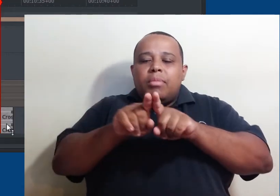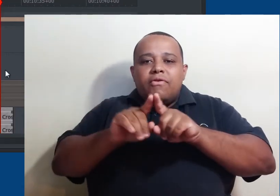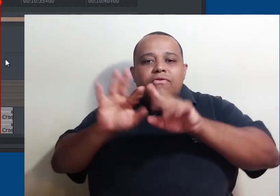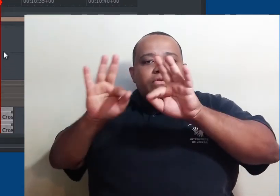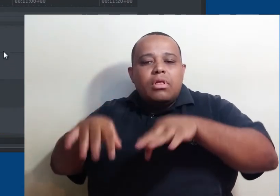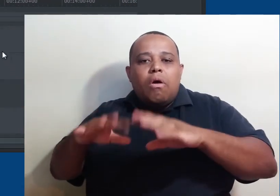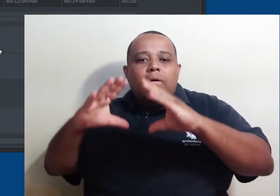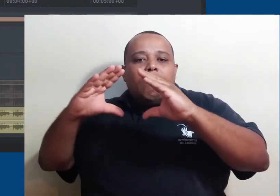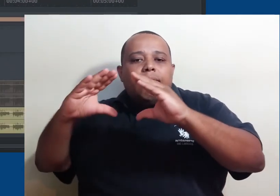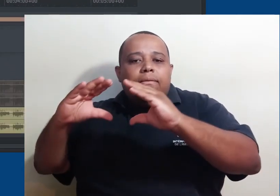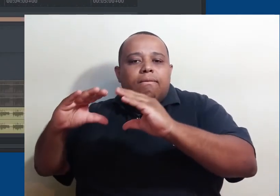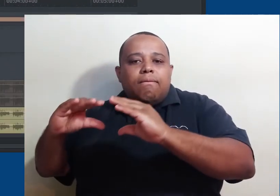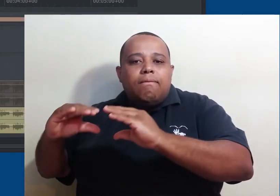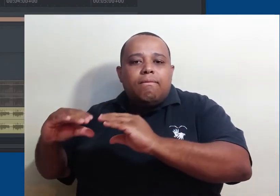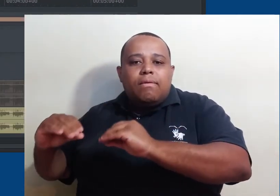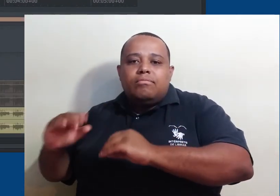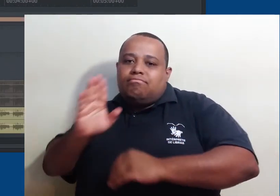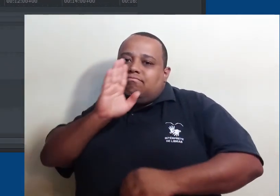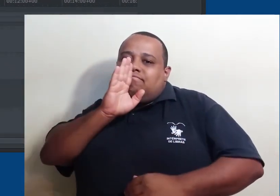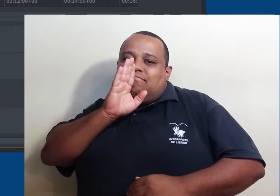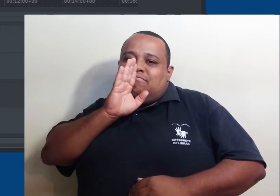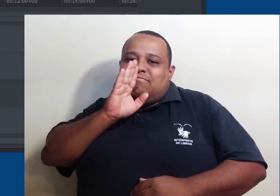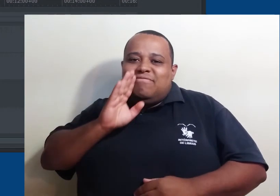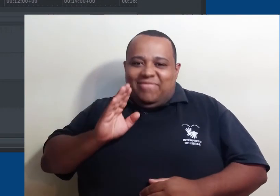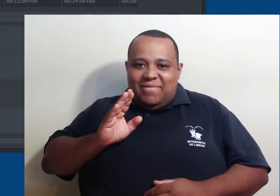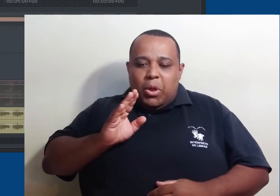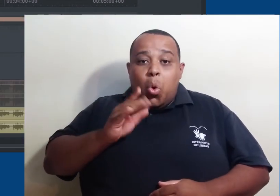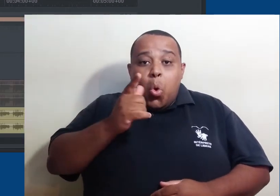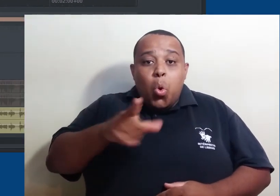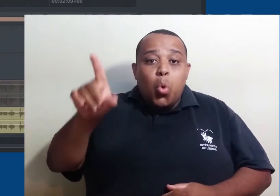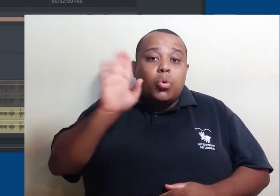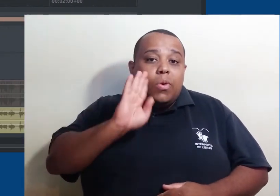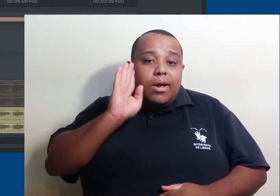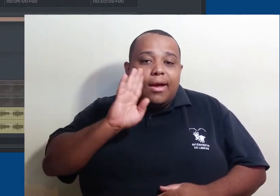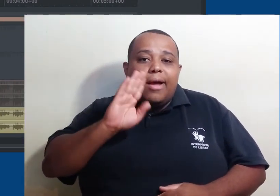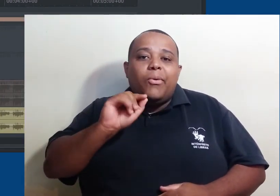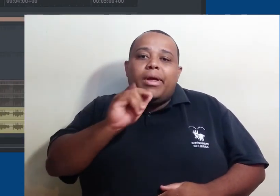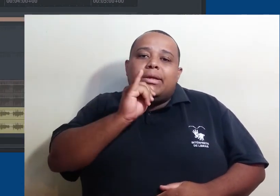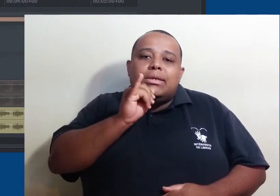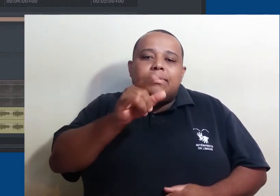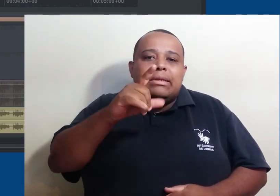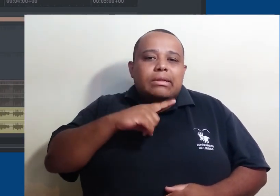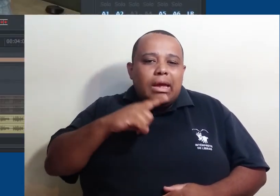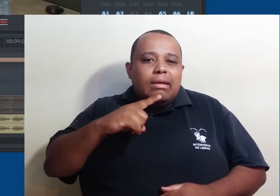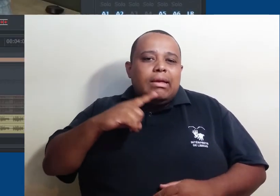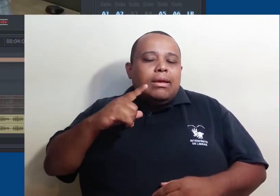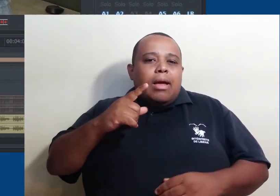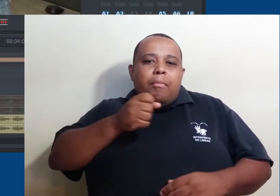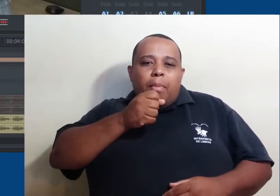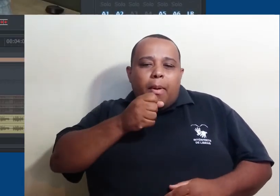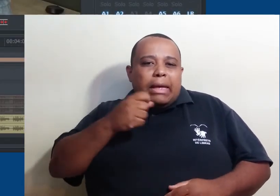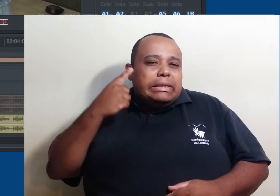finalizar, para ir para o silêncio. Outra coisa que eu acho muito útil aqui que você pode fazer, caso você esteja talvez com um pouquinho de ruído na sua gravação, é usar